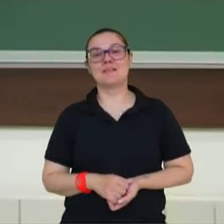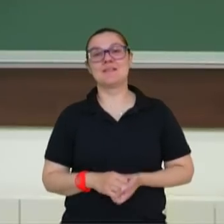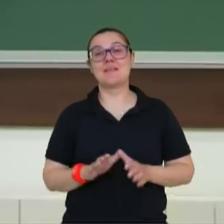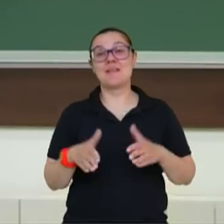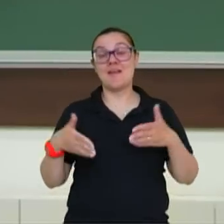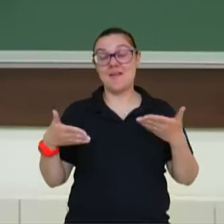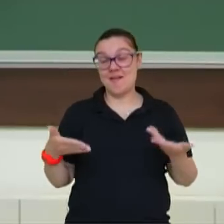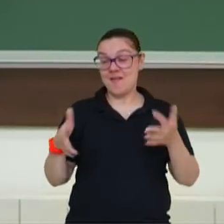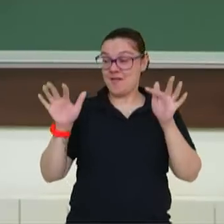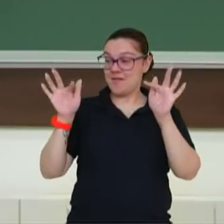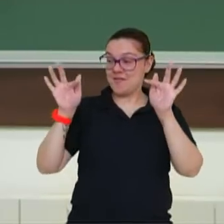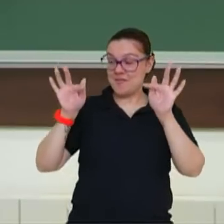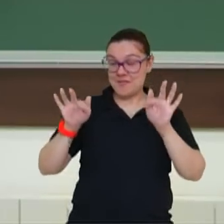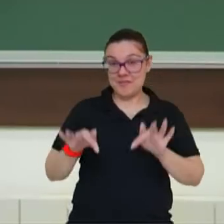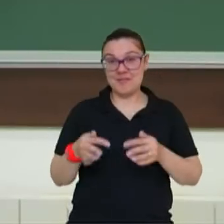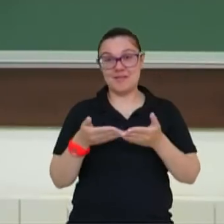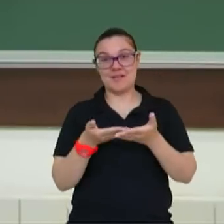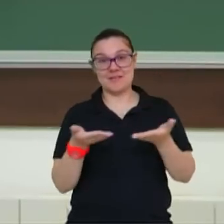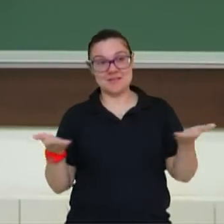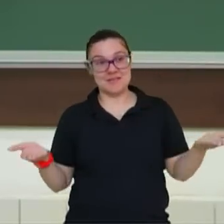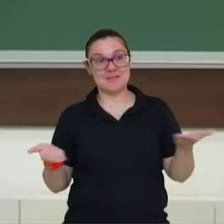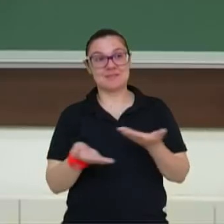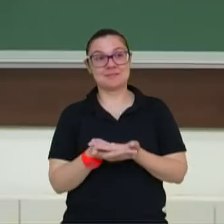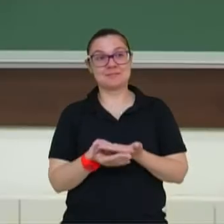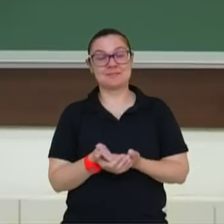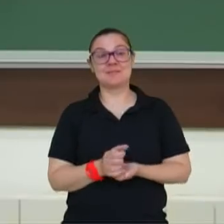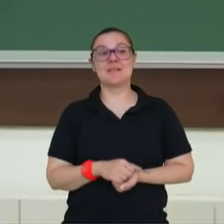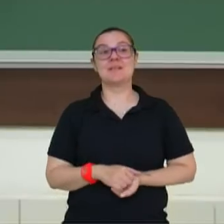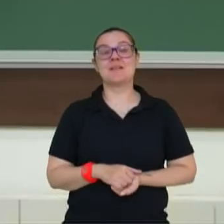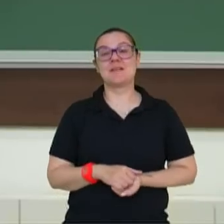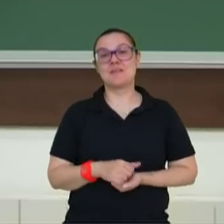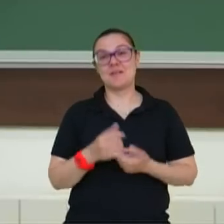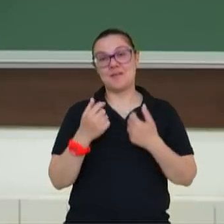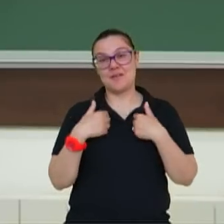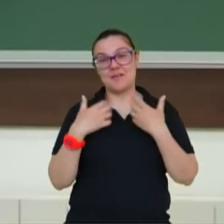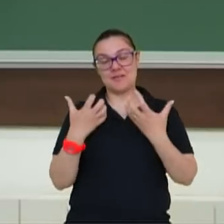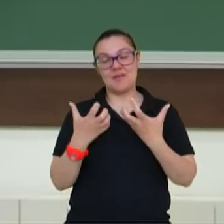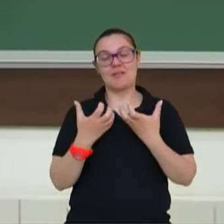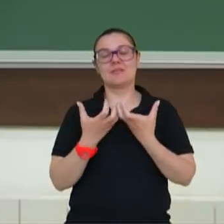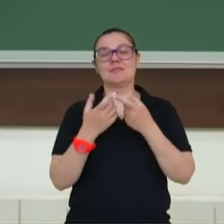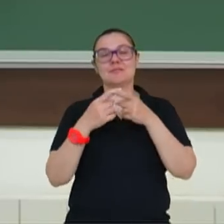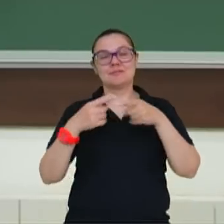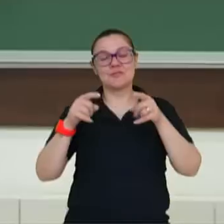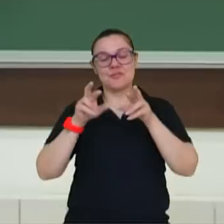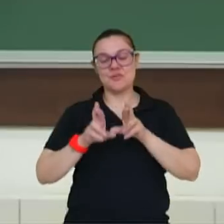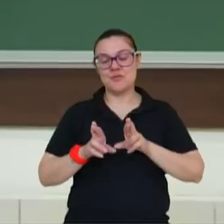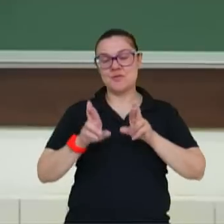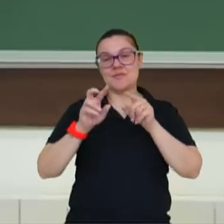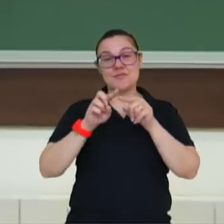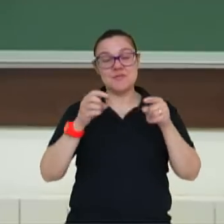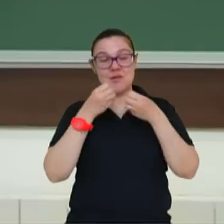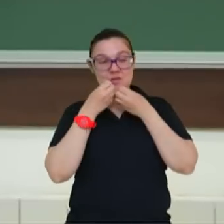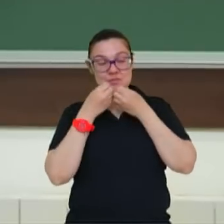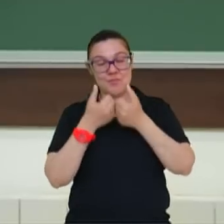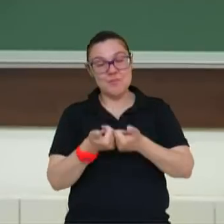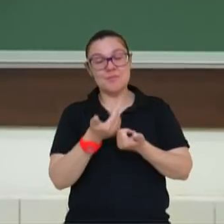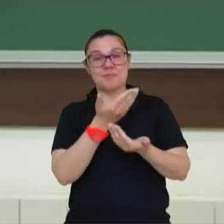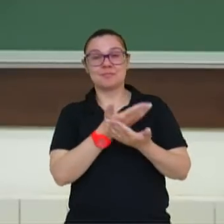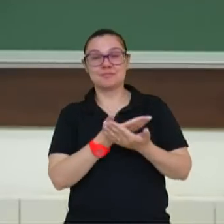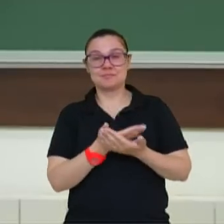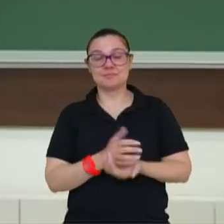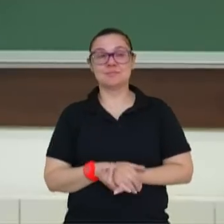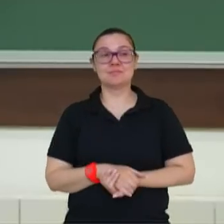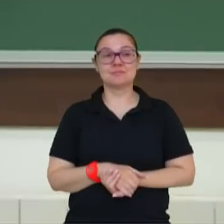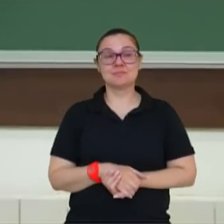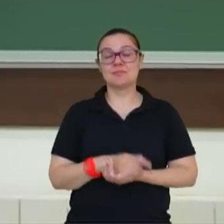E com isso, turma, nós encerramos a nossa aula. Eu quero desejar a todos bons estudos